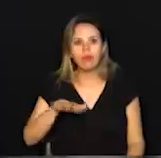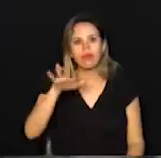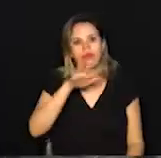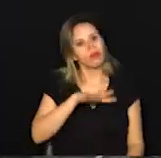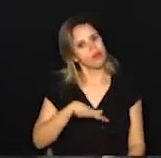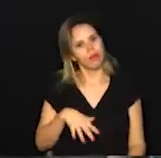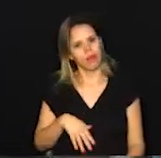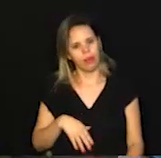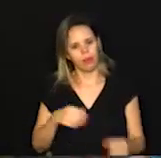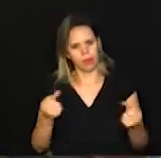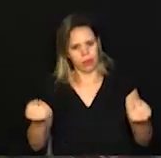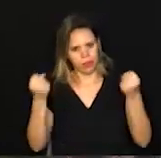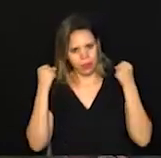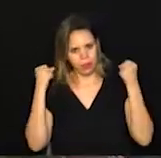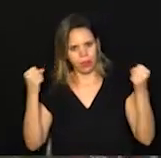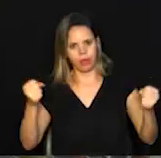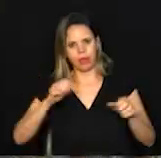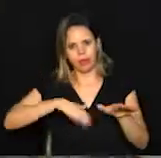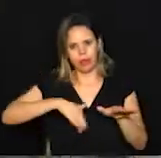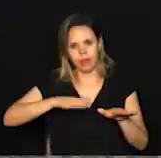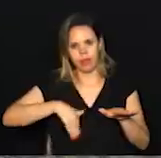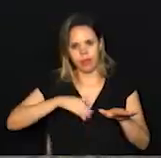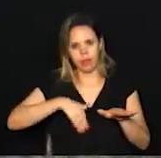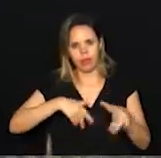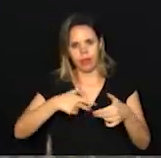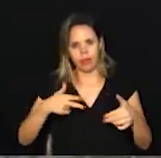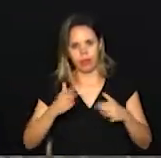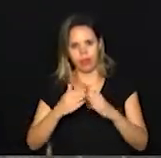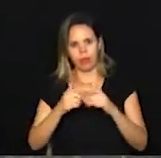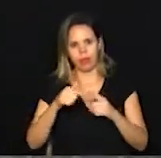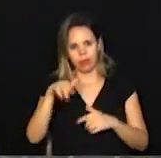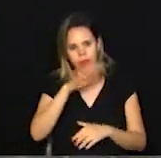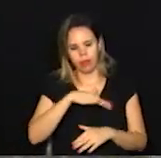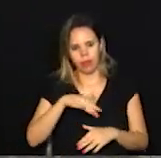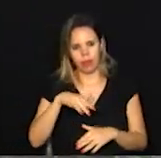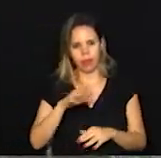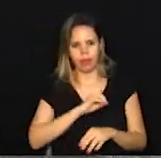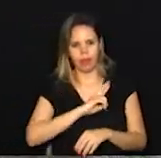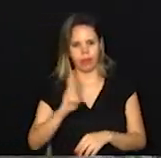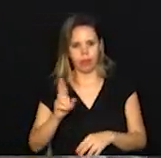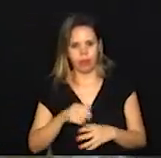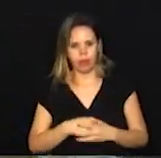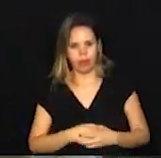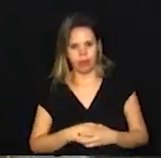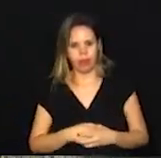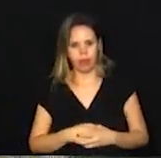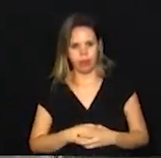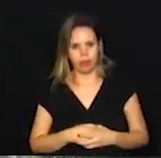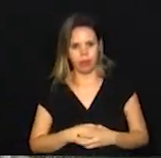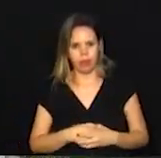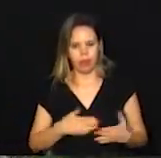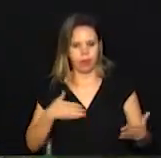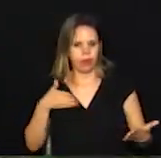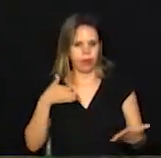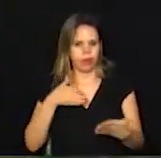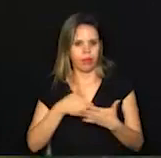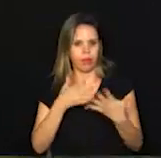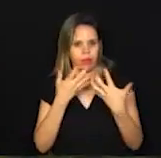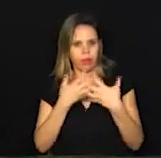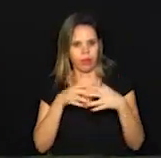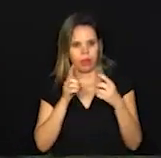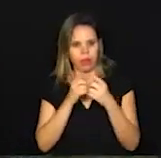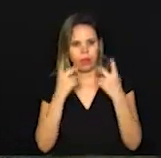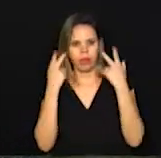restaurantes, academias, clubes sociais e igrejas e templos religiosos que estão impedidos de